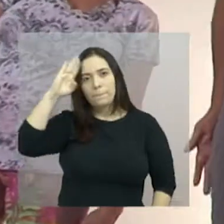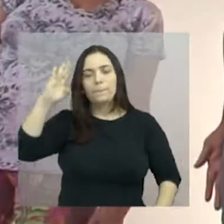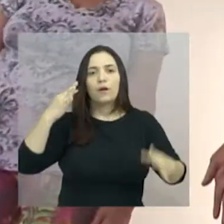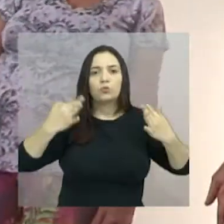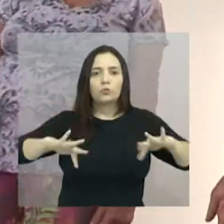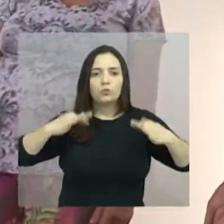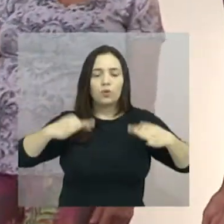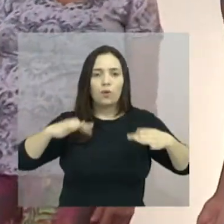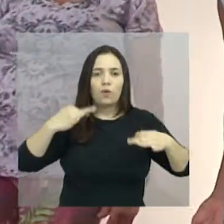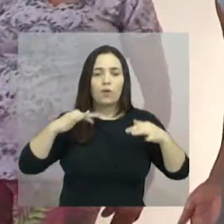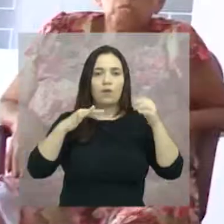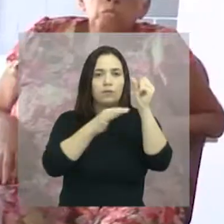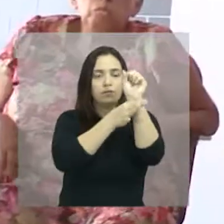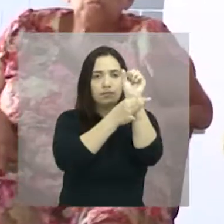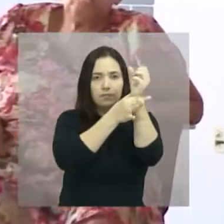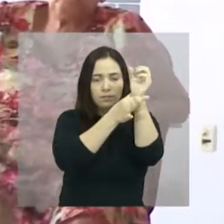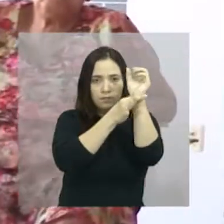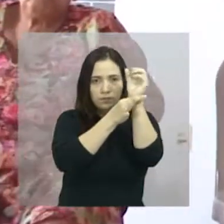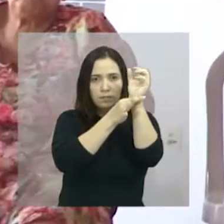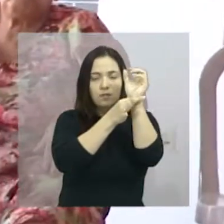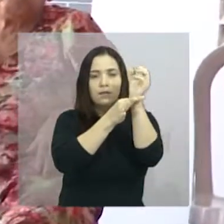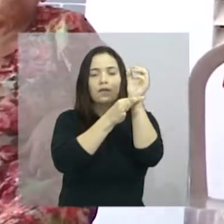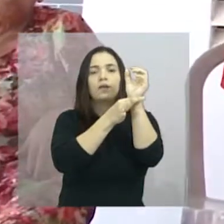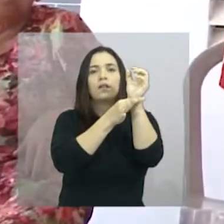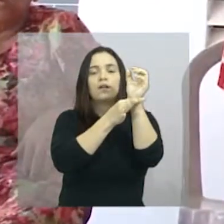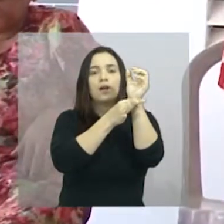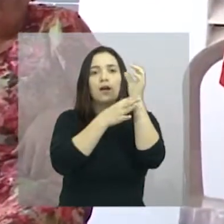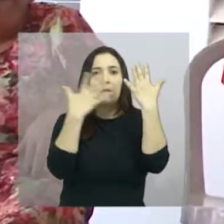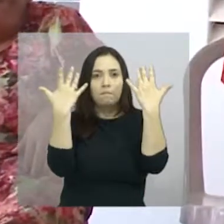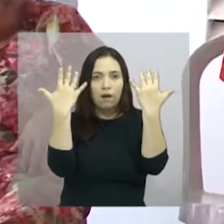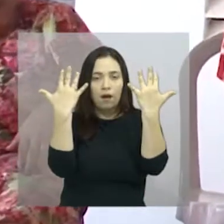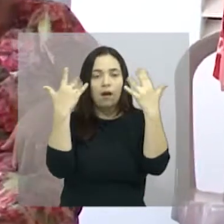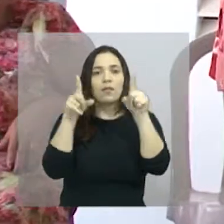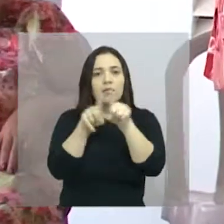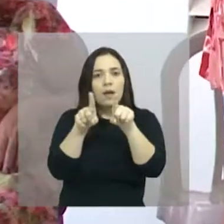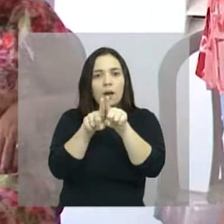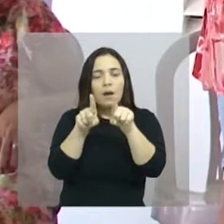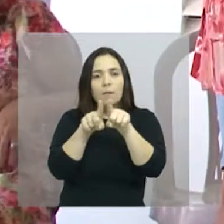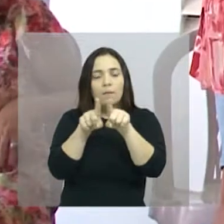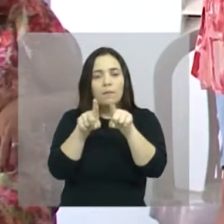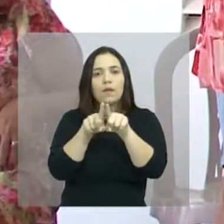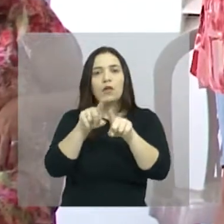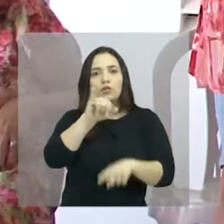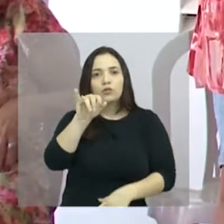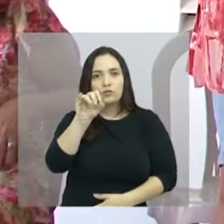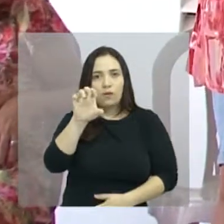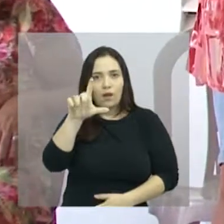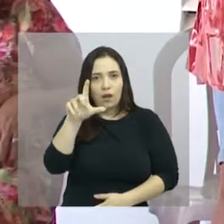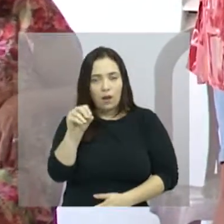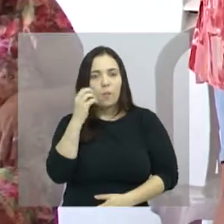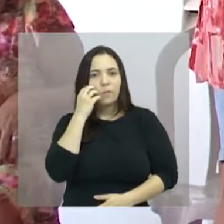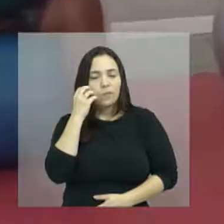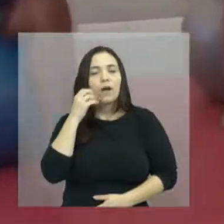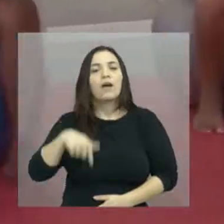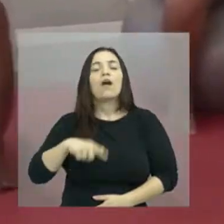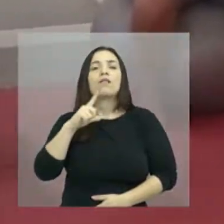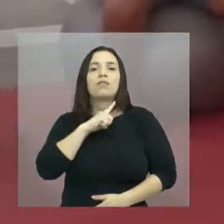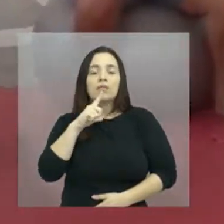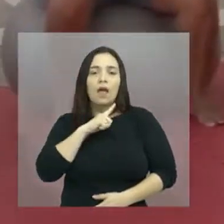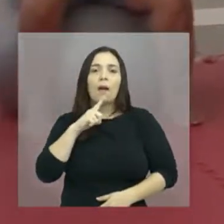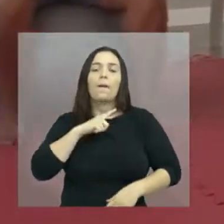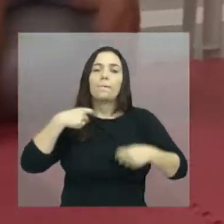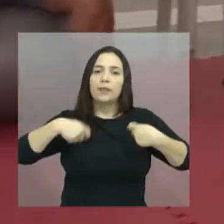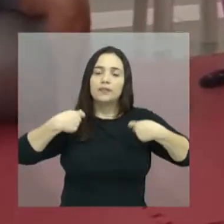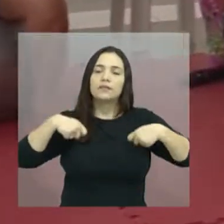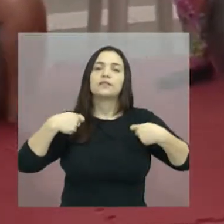nas articulações das mãos, punhos, joelhos e tornozelos. Após sessões de cabate e pilates,